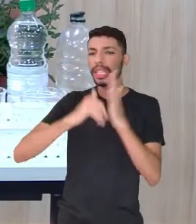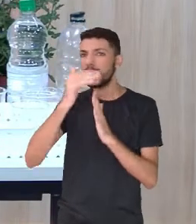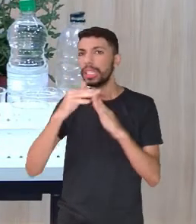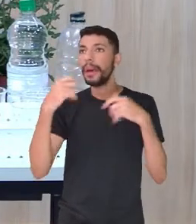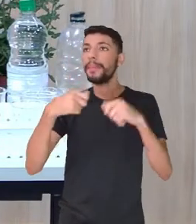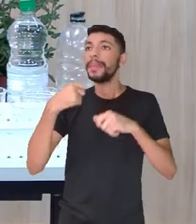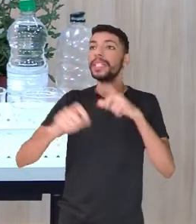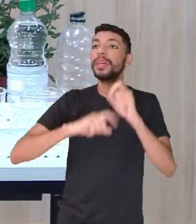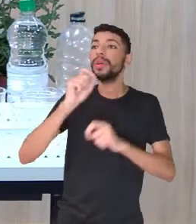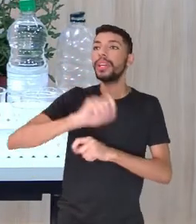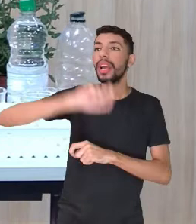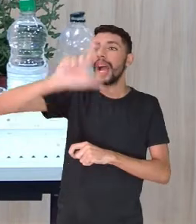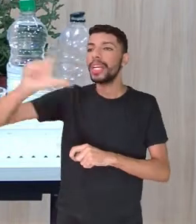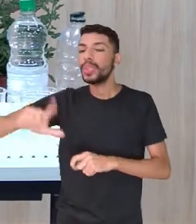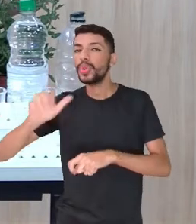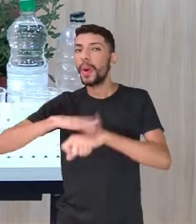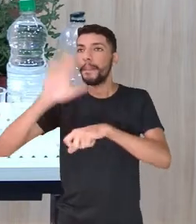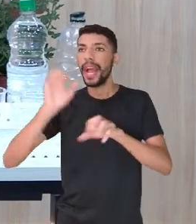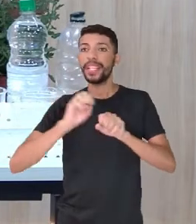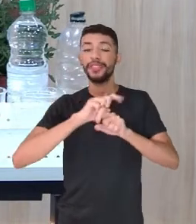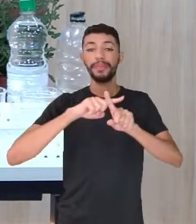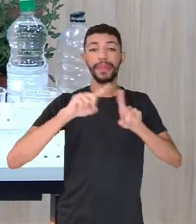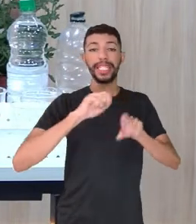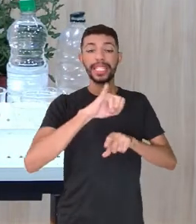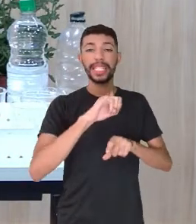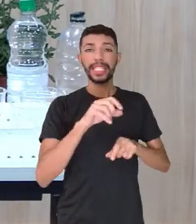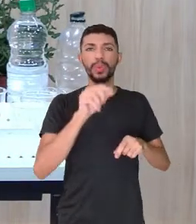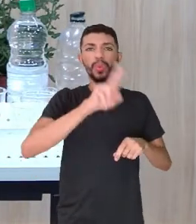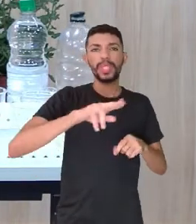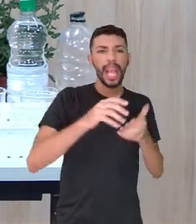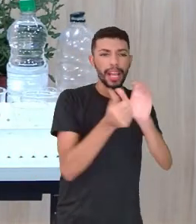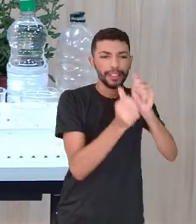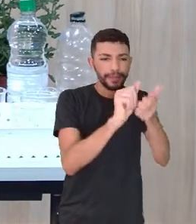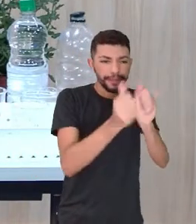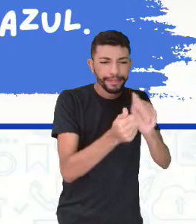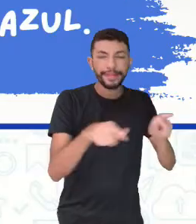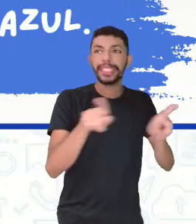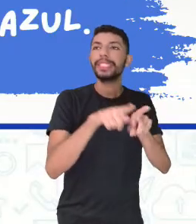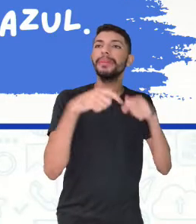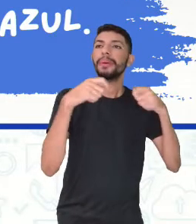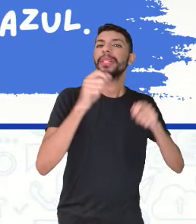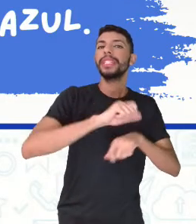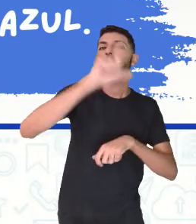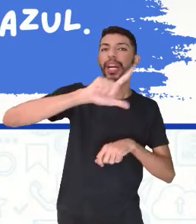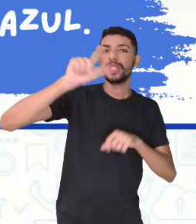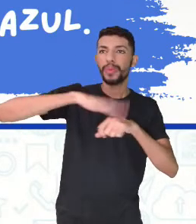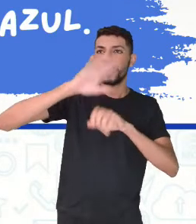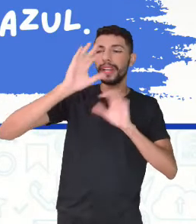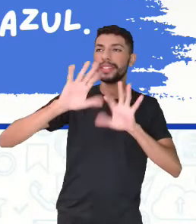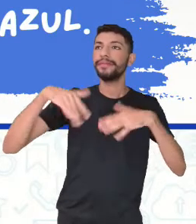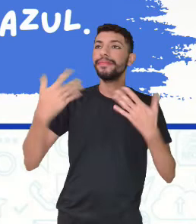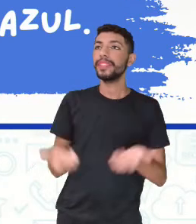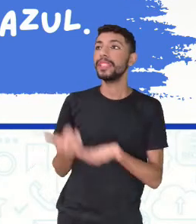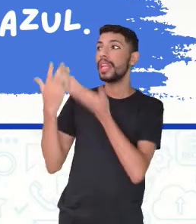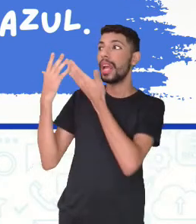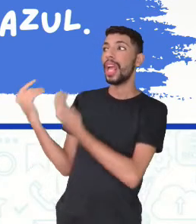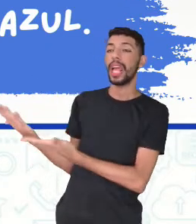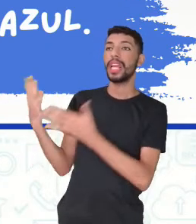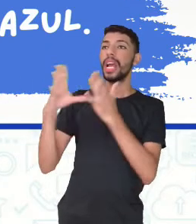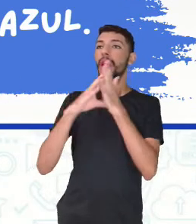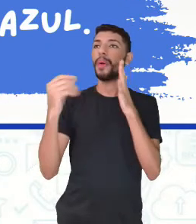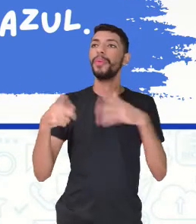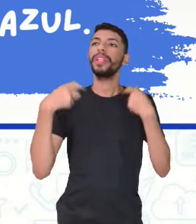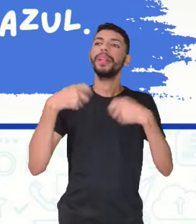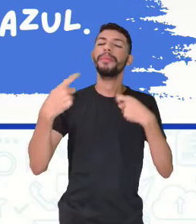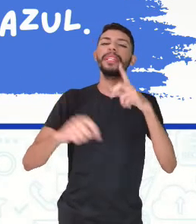azul. Se eles fossem usar massa de modelar também, como eu coloquei aqui, ó, um modelo como este, eles irão precisar de mais